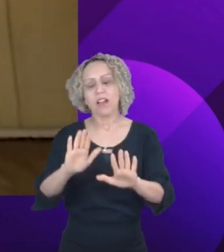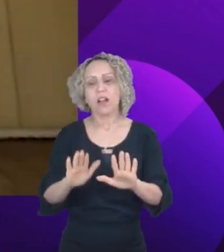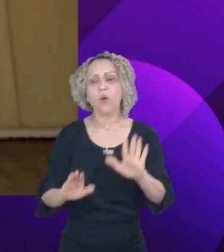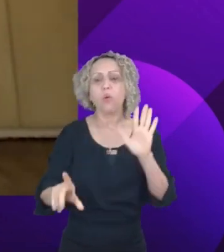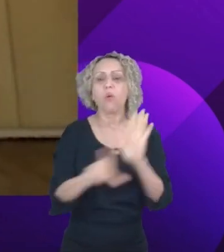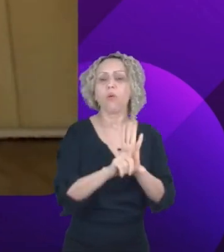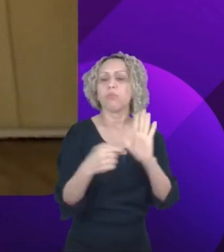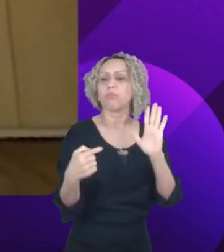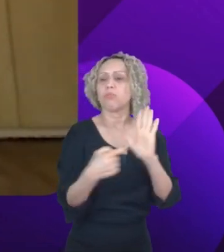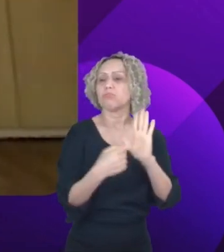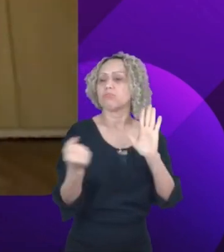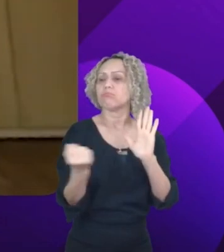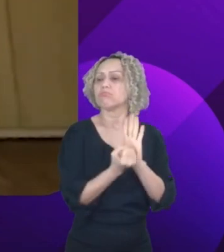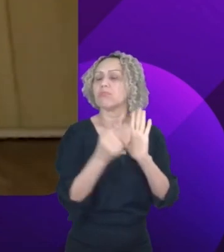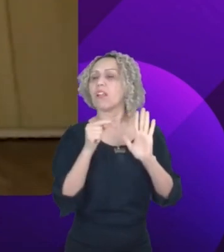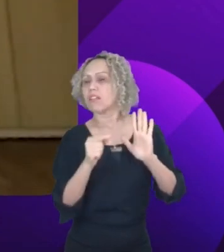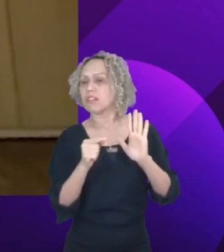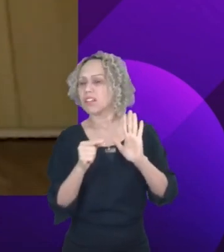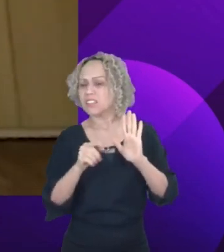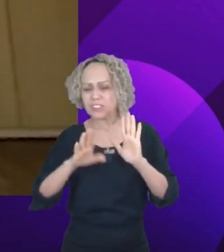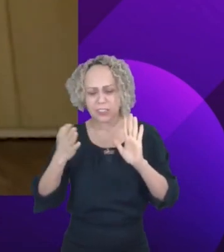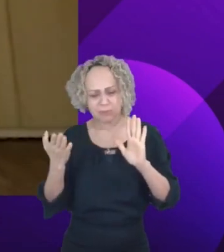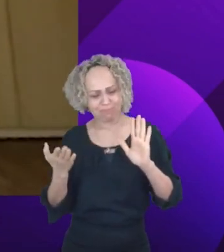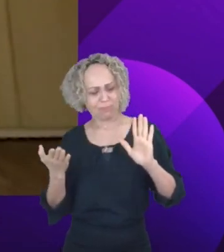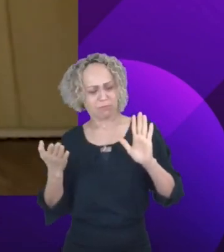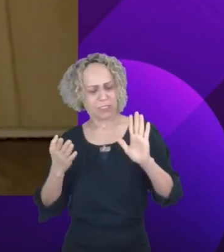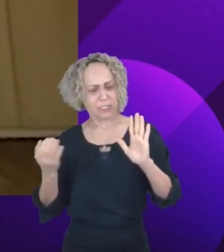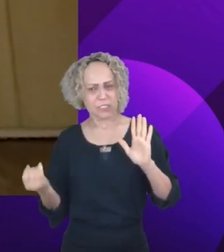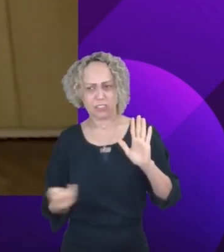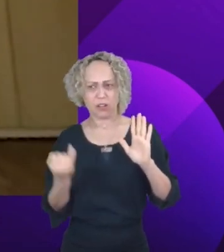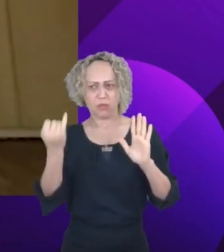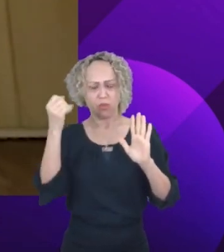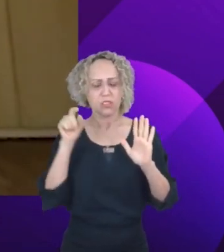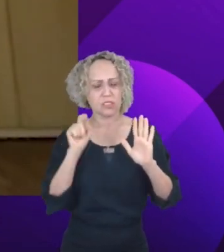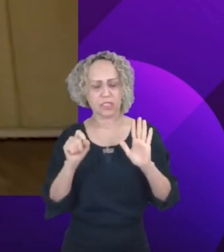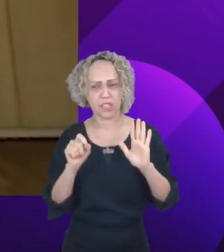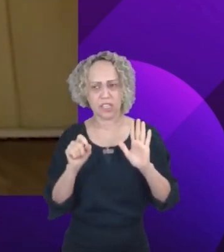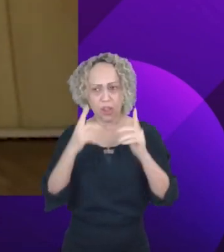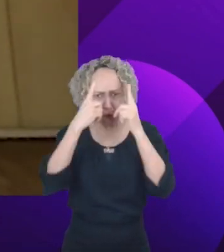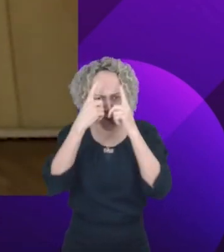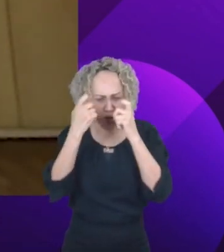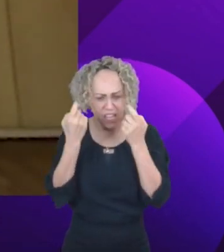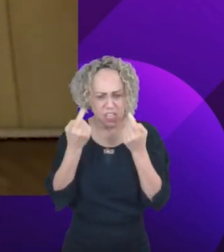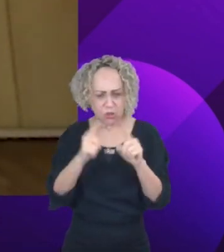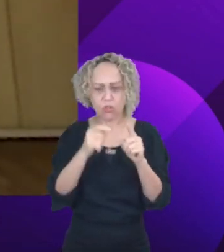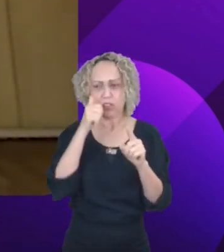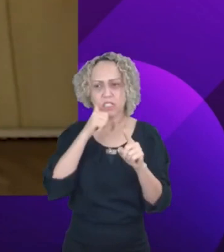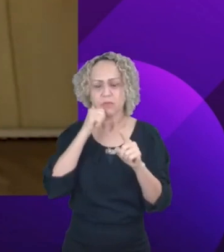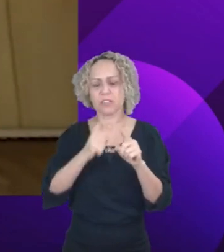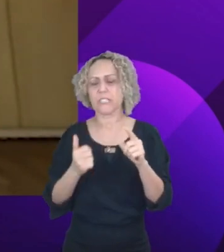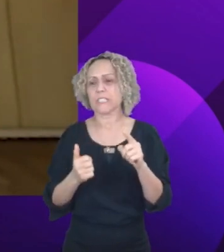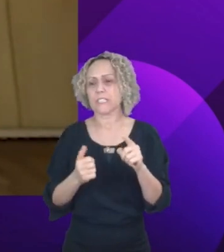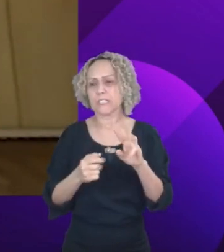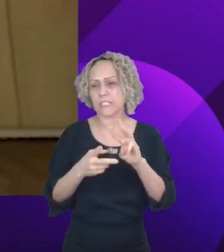e que são bastante evidentes no que toca a essa violência em relação a mulheres indígenas, que é a violência do estupro,